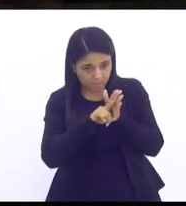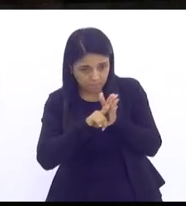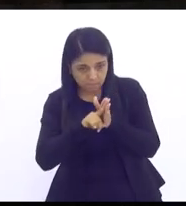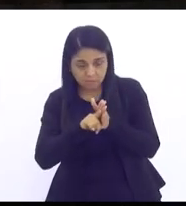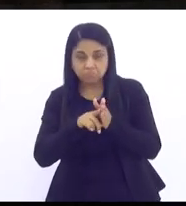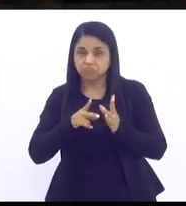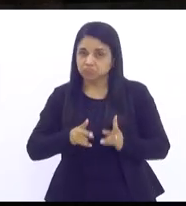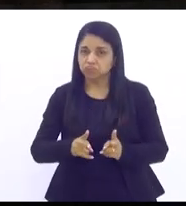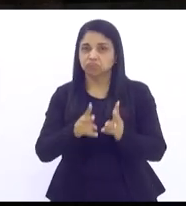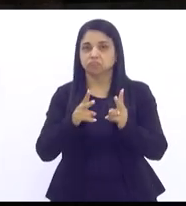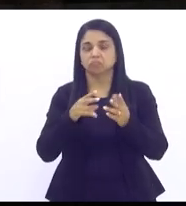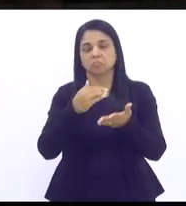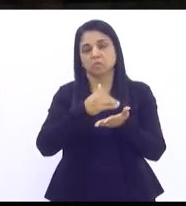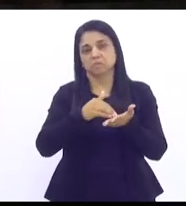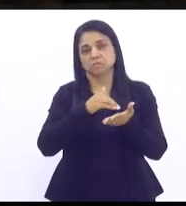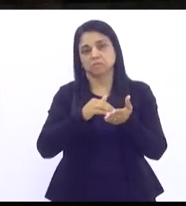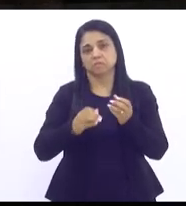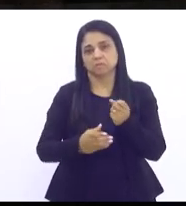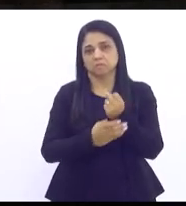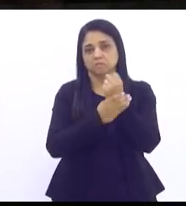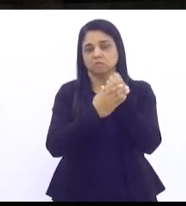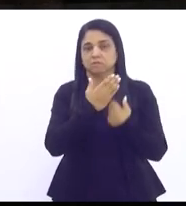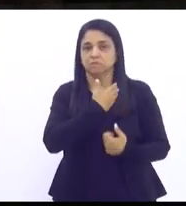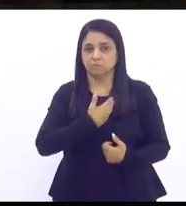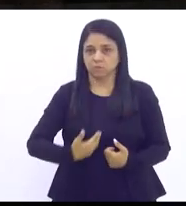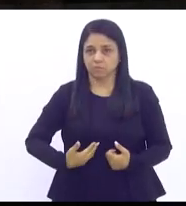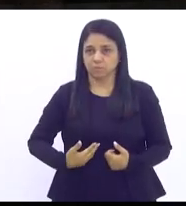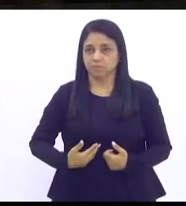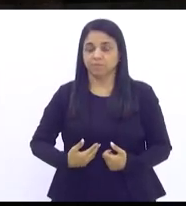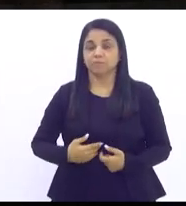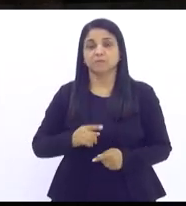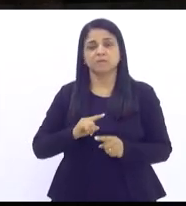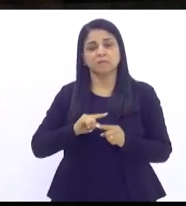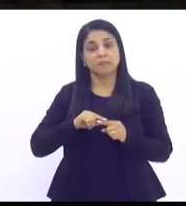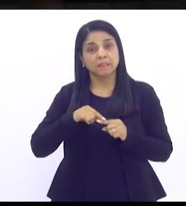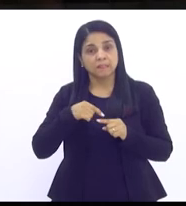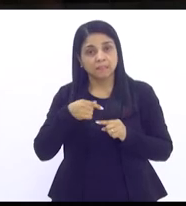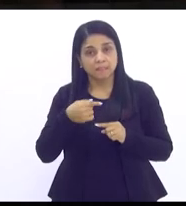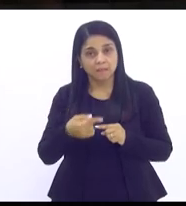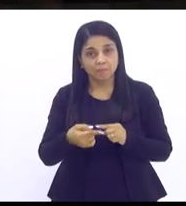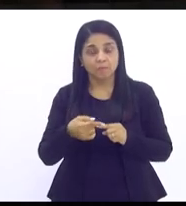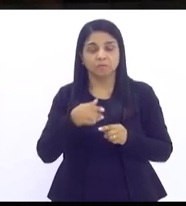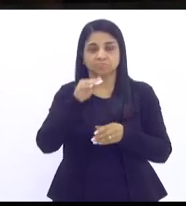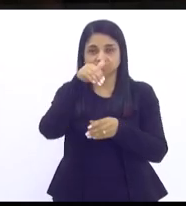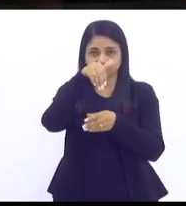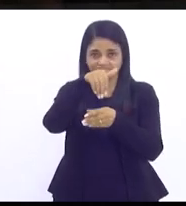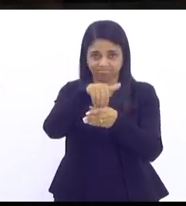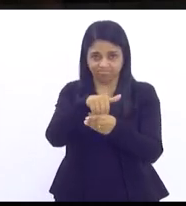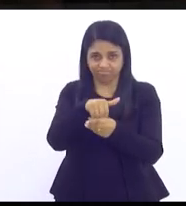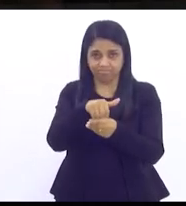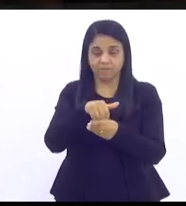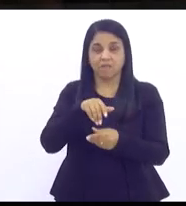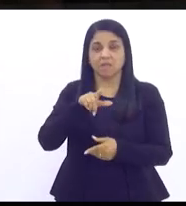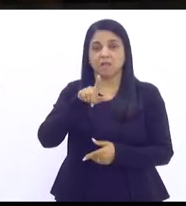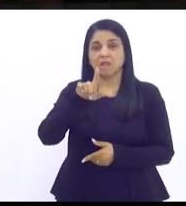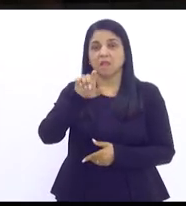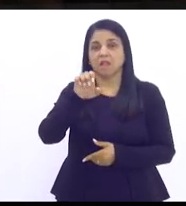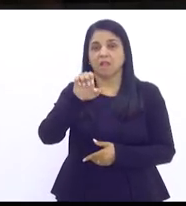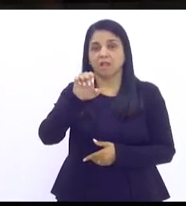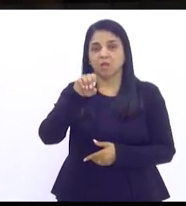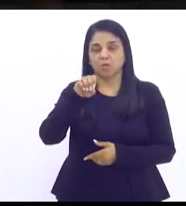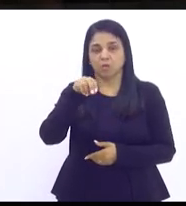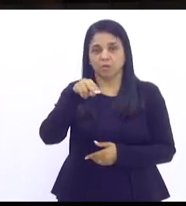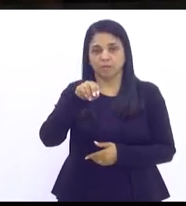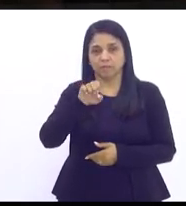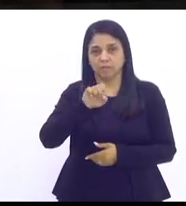de Segurança Pública. Depois de Chagas, se elegeu Leonel de Moura